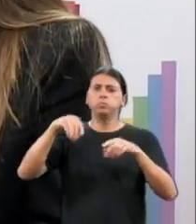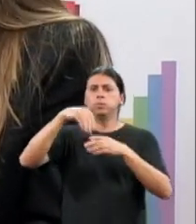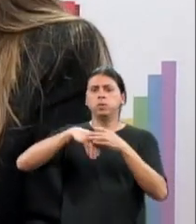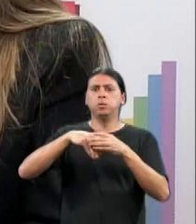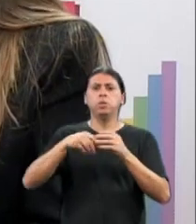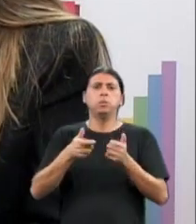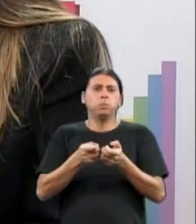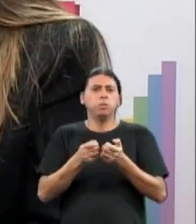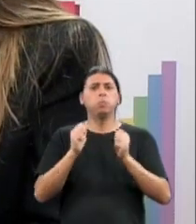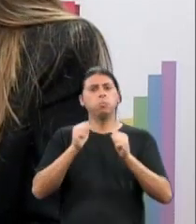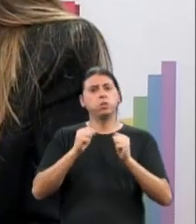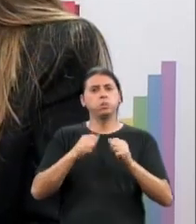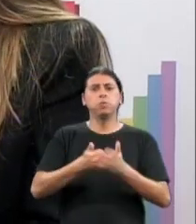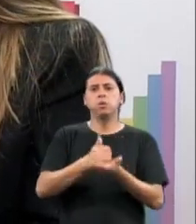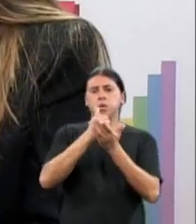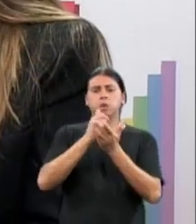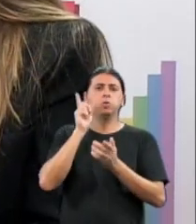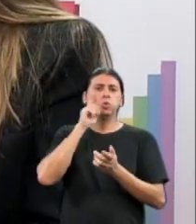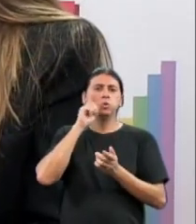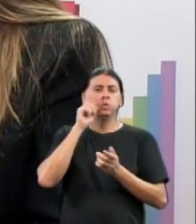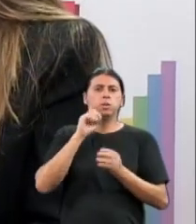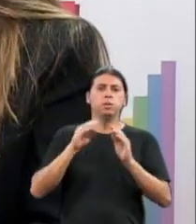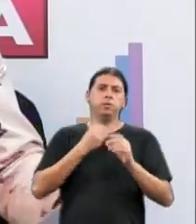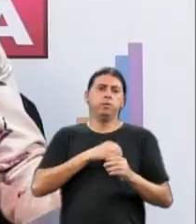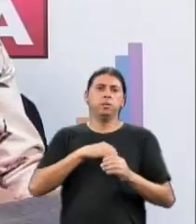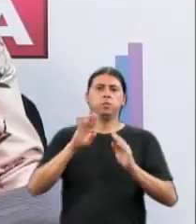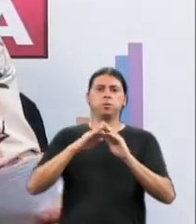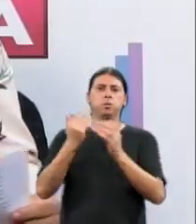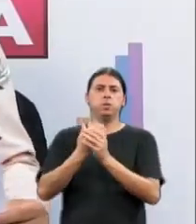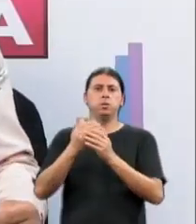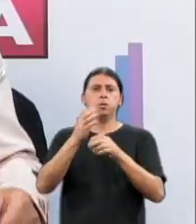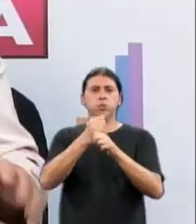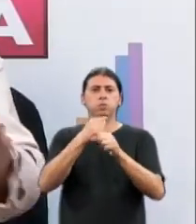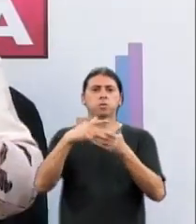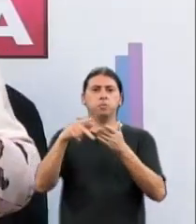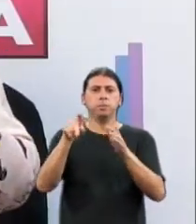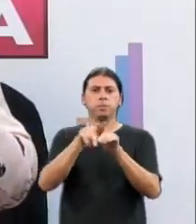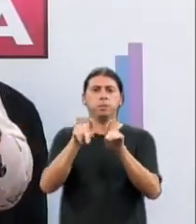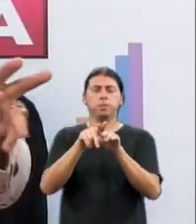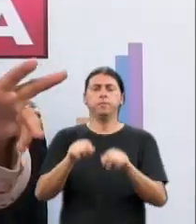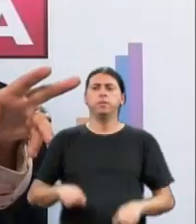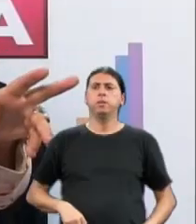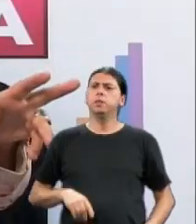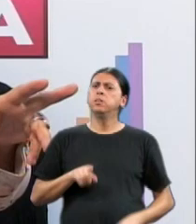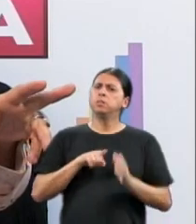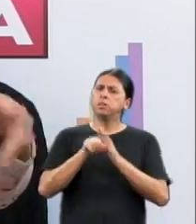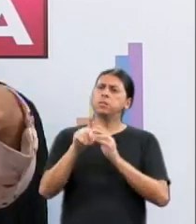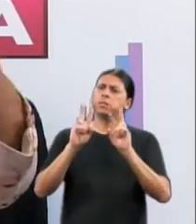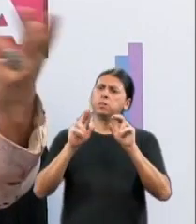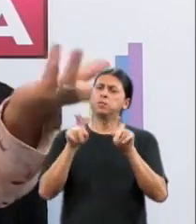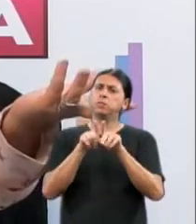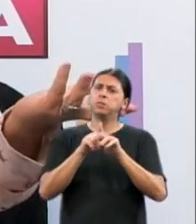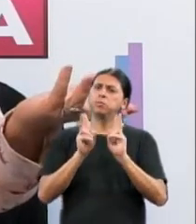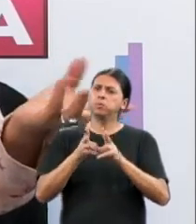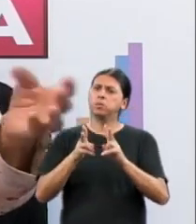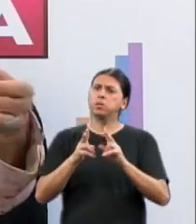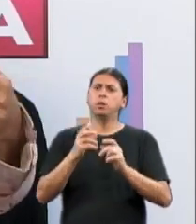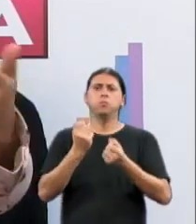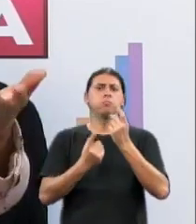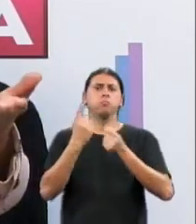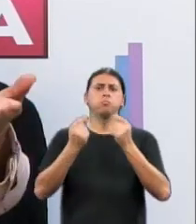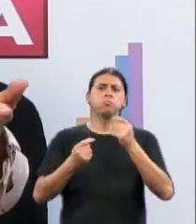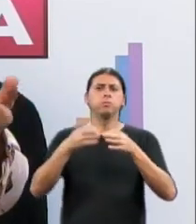dispositivo pode melhorar o cotidiano da vida escolar e dos seus conteúdos. Uma outra questão até recorrente é que muitos afirmam